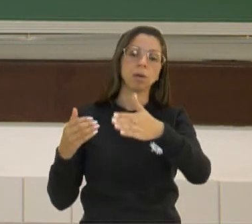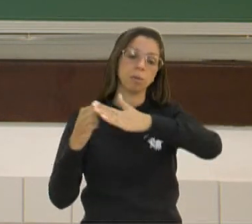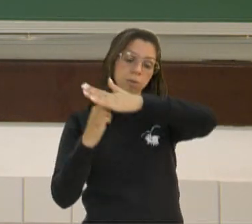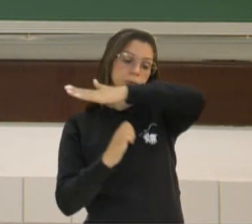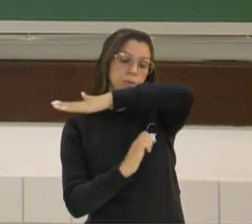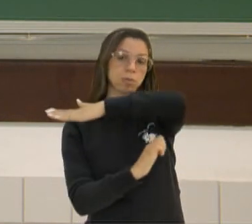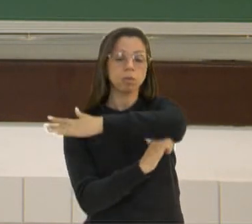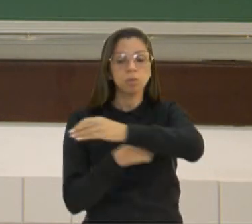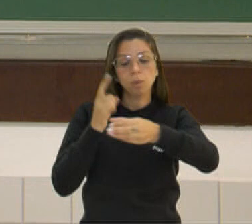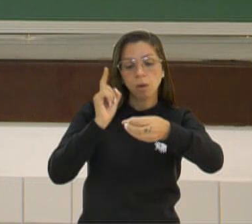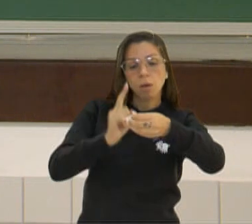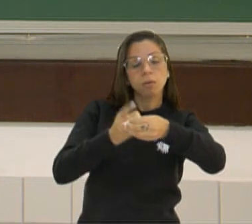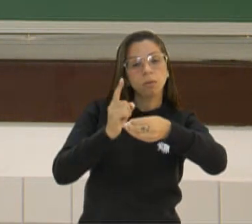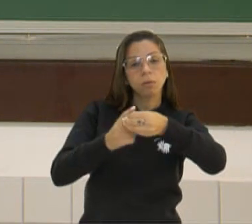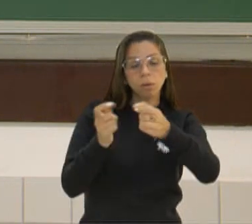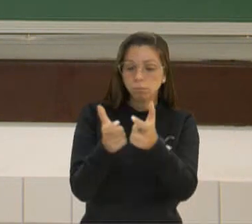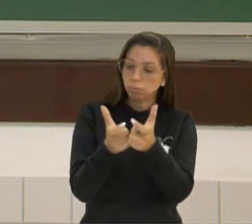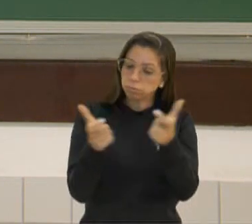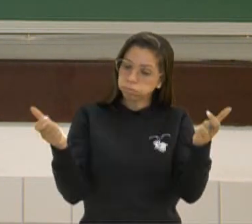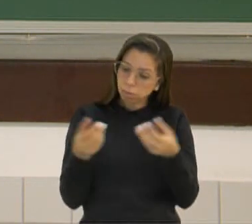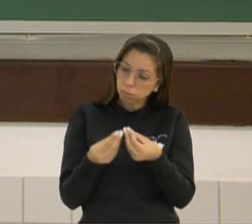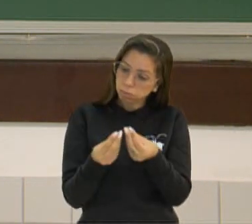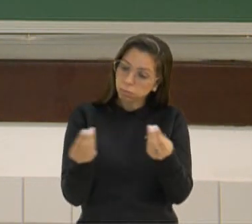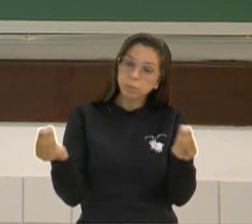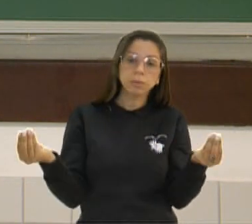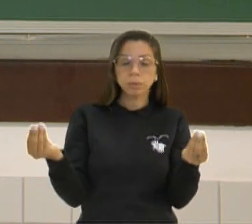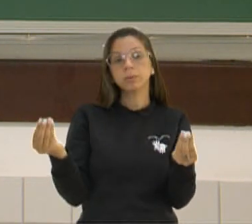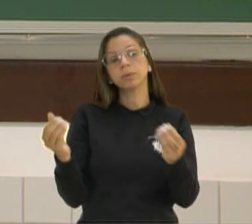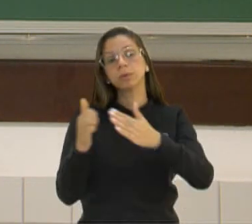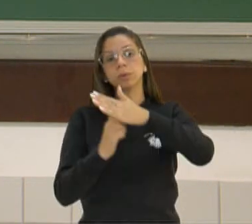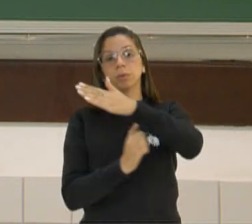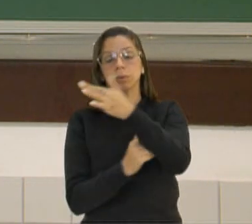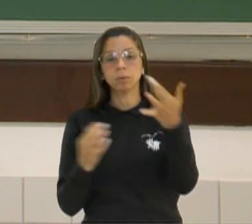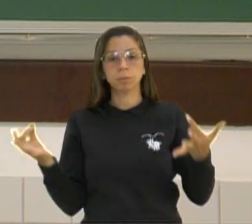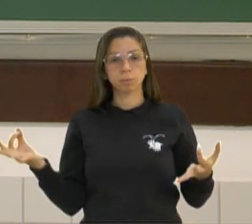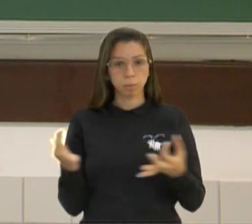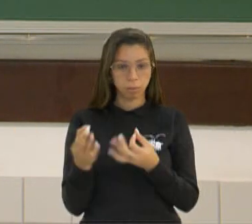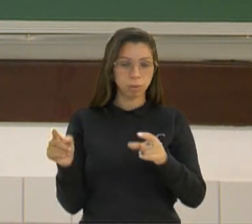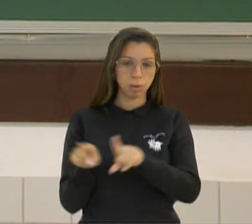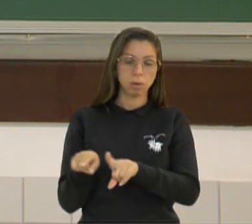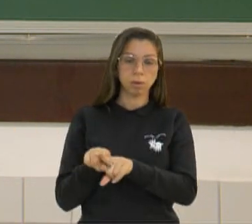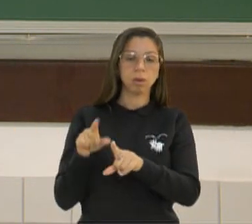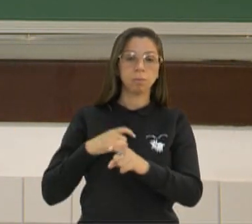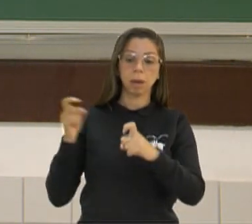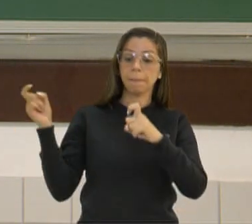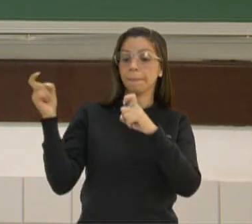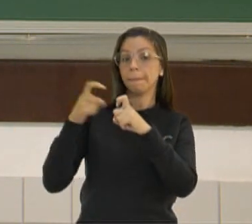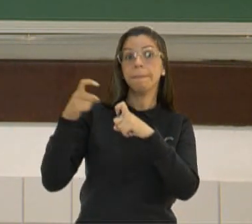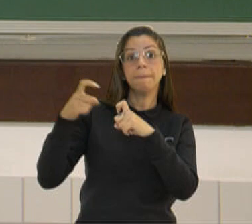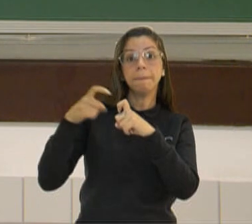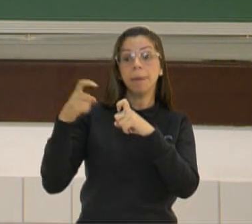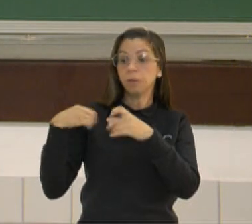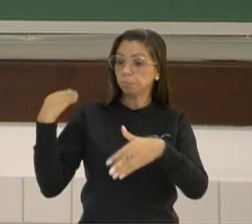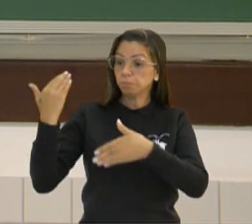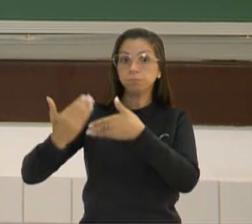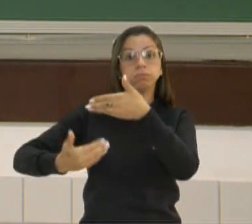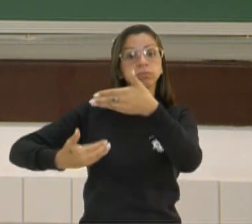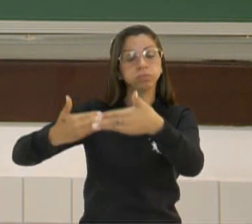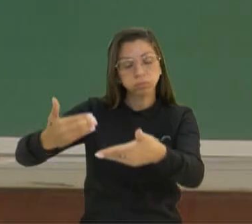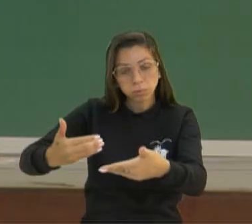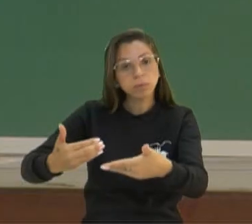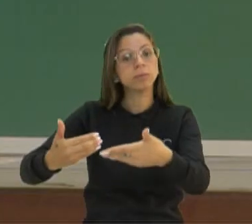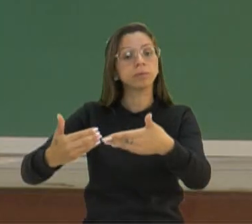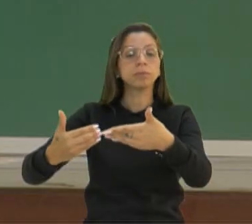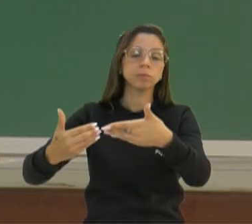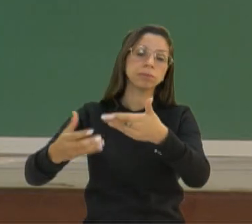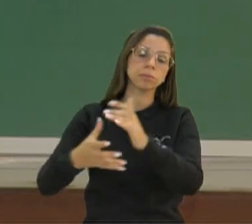das cidades, oferecendo saneamento básico, e os avanços da medicina, que